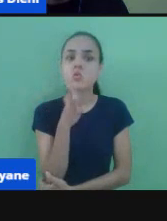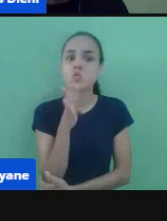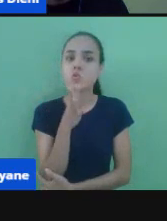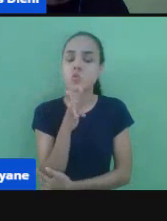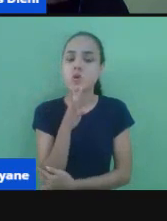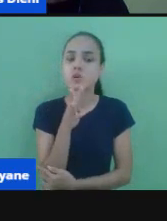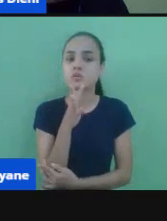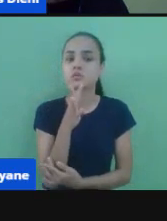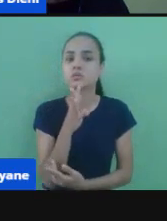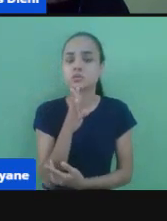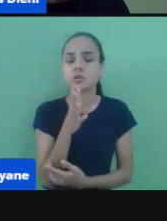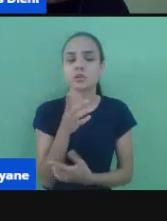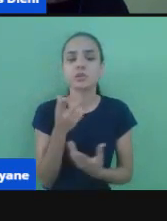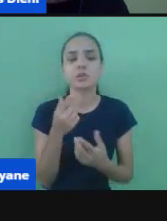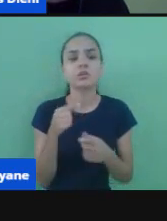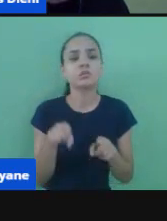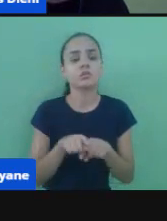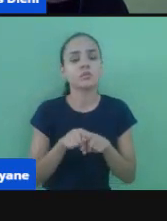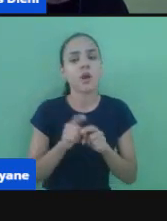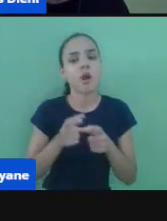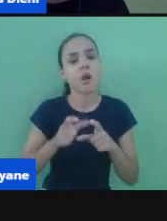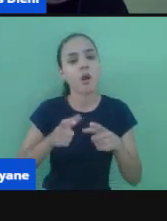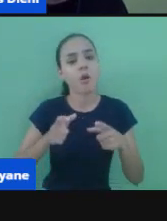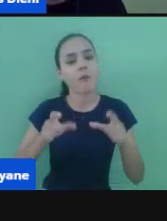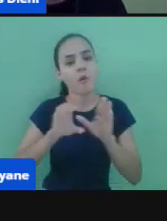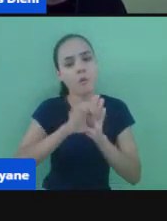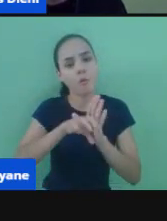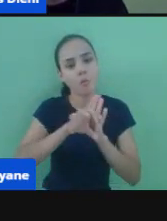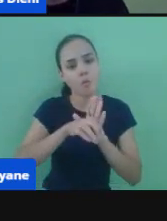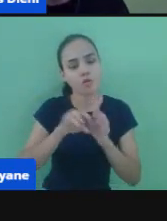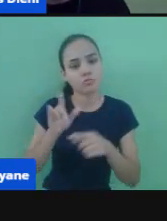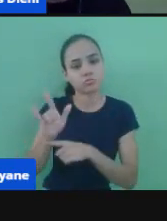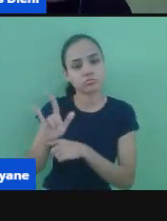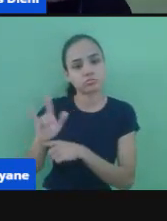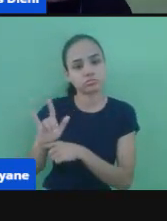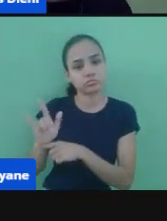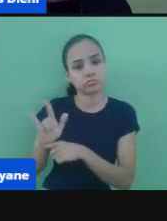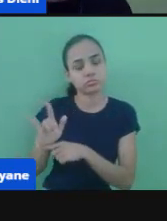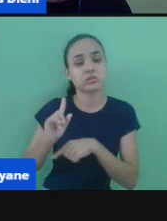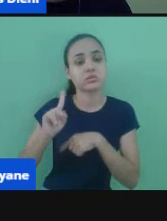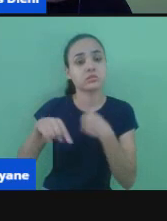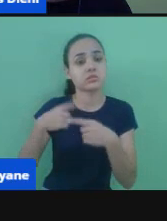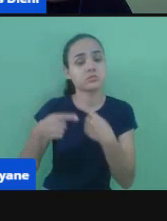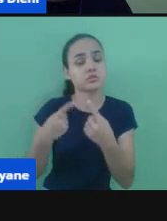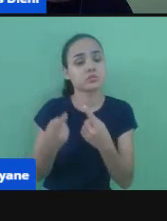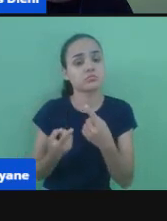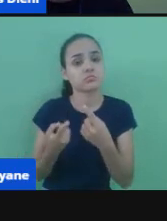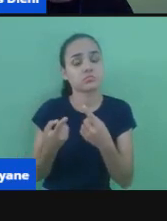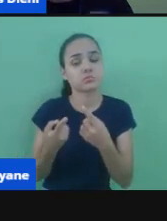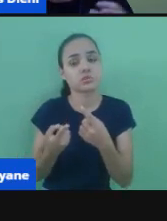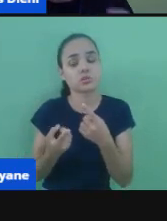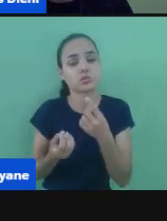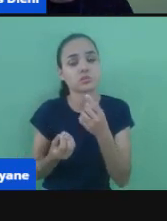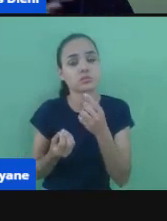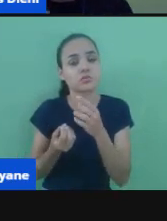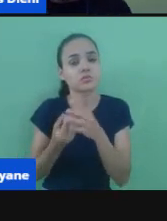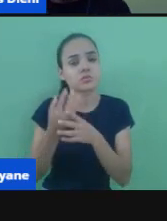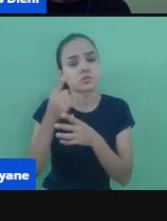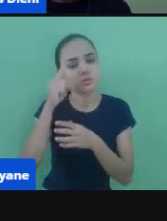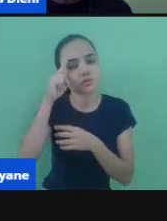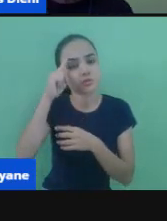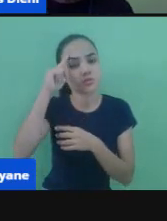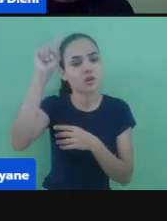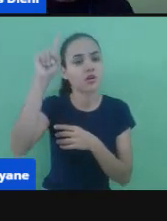de documentário, para depois a gente poder criar o nosso documentário. E então eu vou falar desses modos, já vou